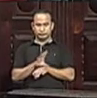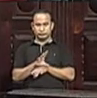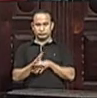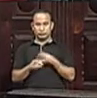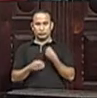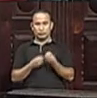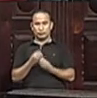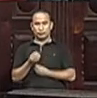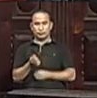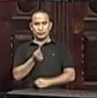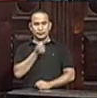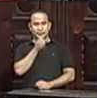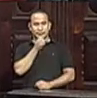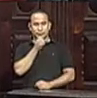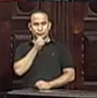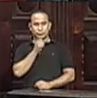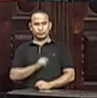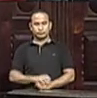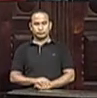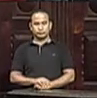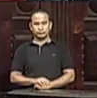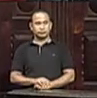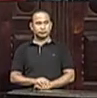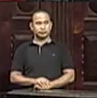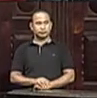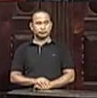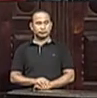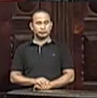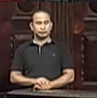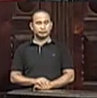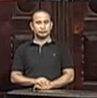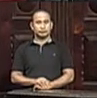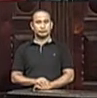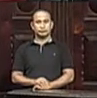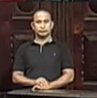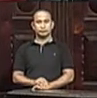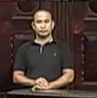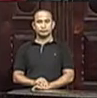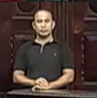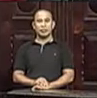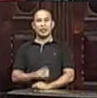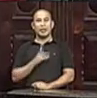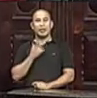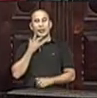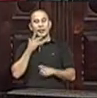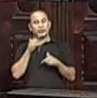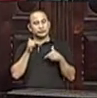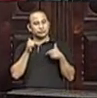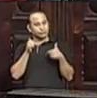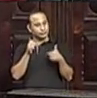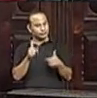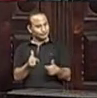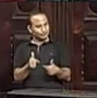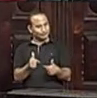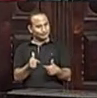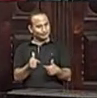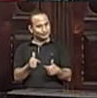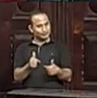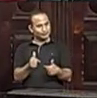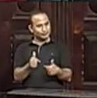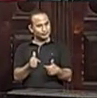por exemplo, a capacidade contributiva